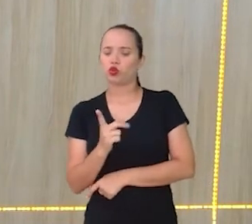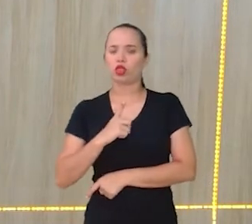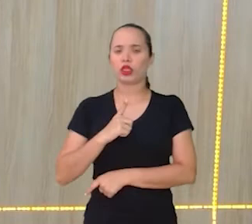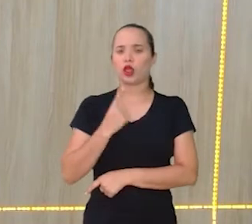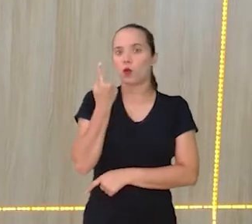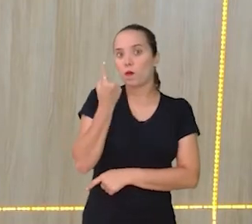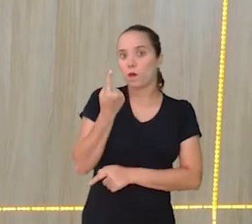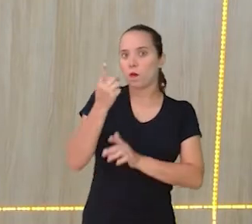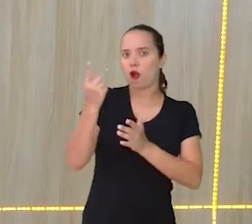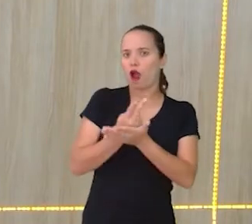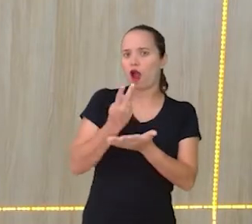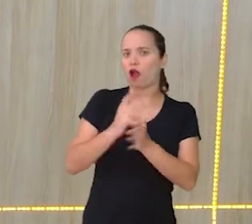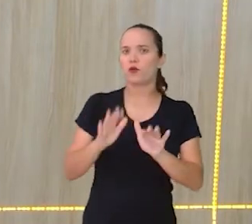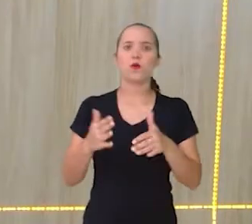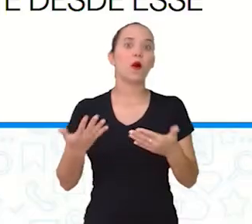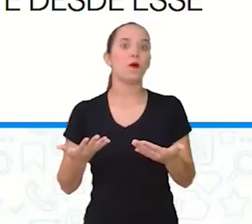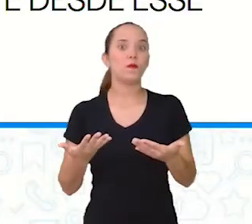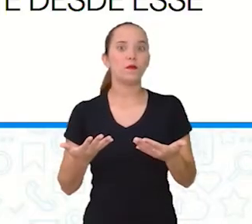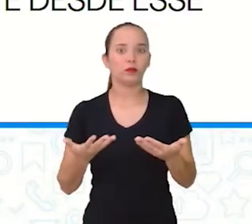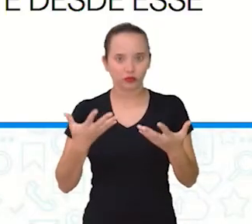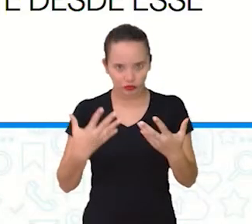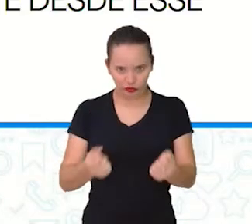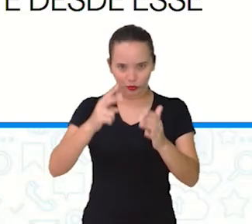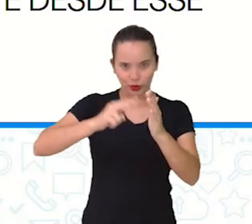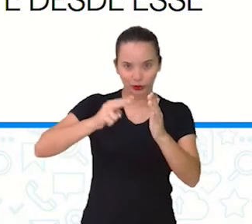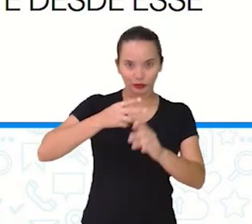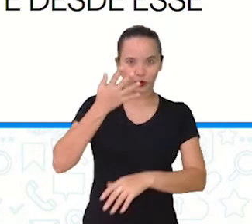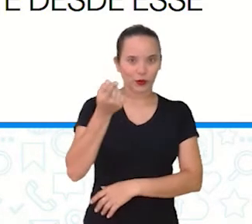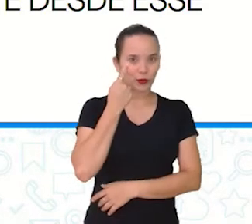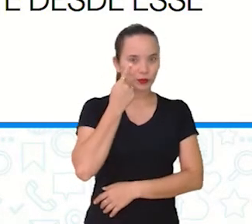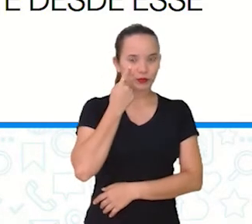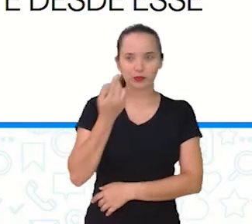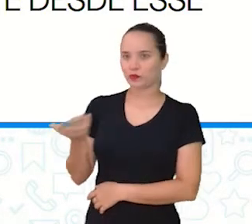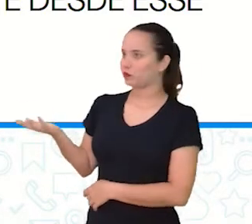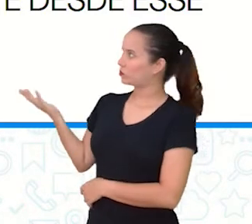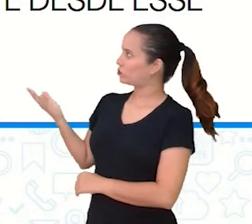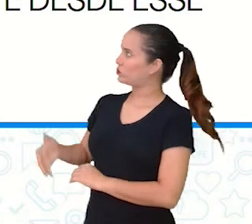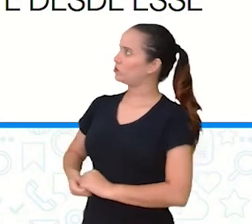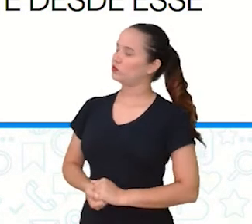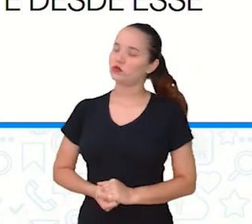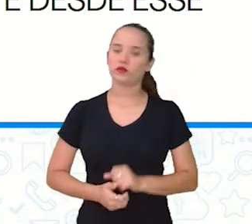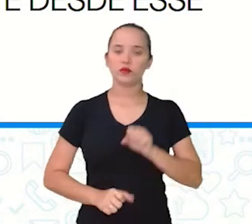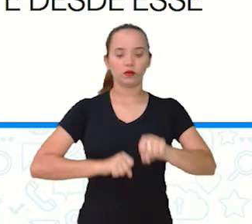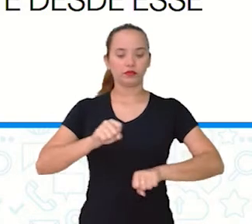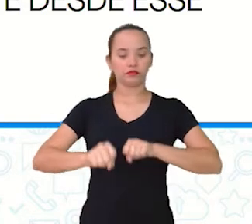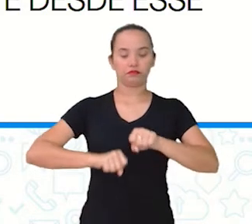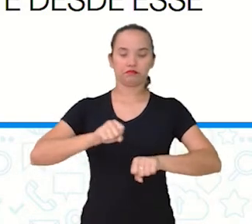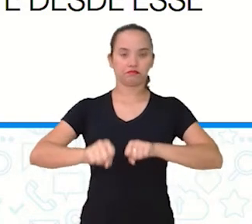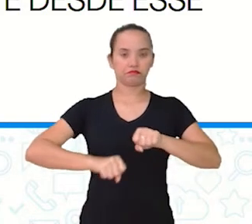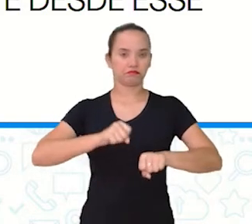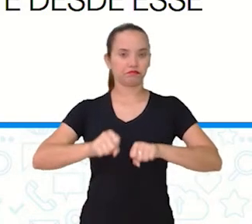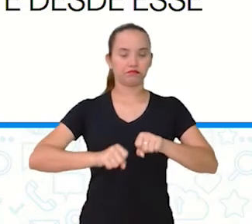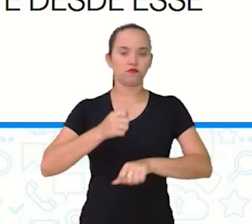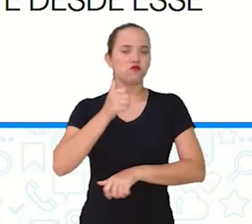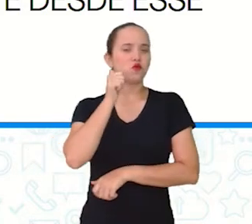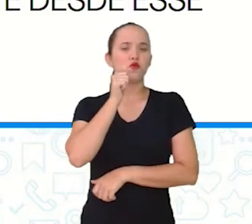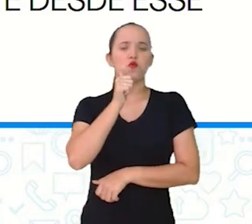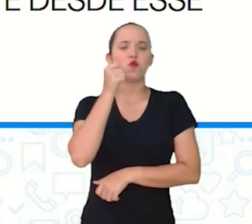corretamente. Certo? Vamos lá, vamos à leitura do texto. O passeio de bicicleta. Um